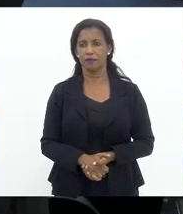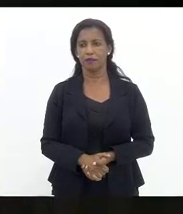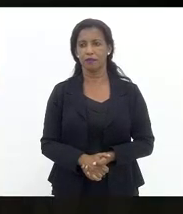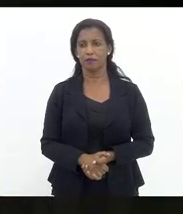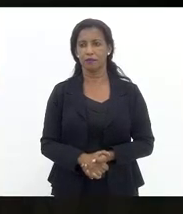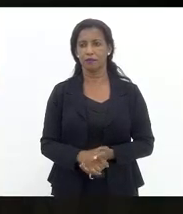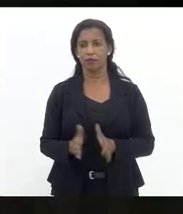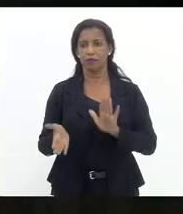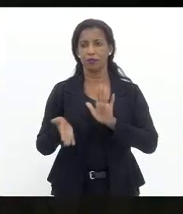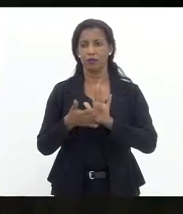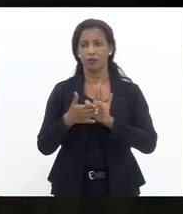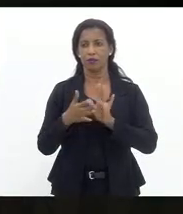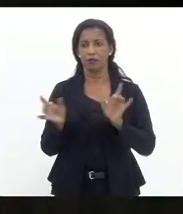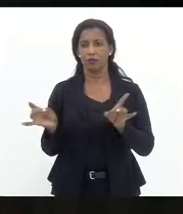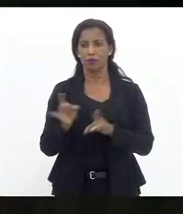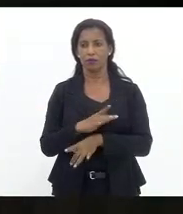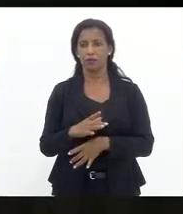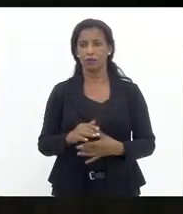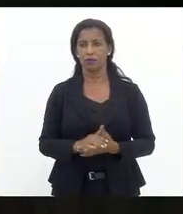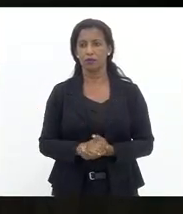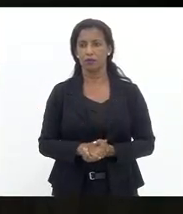Os pareceres emitidos